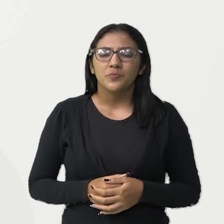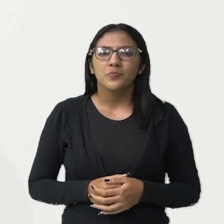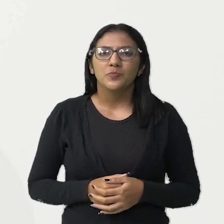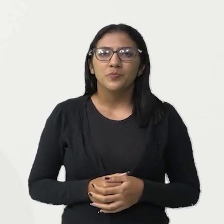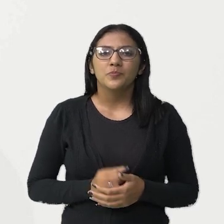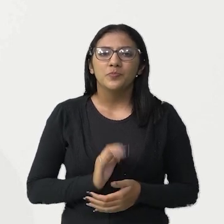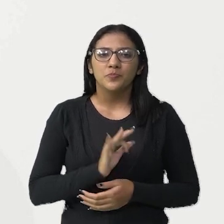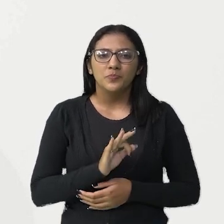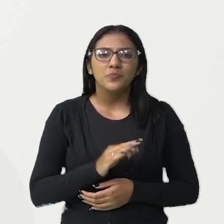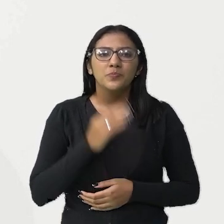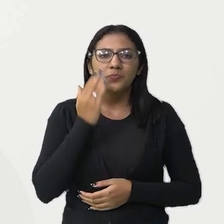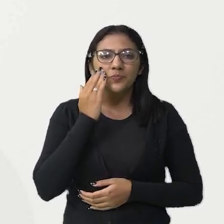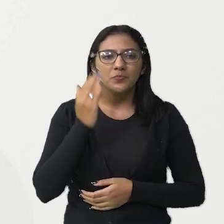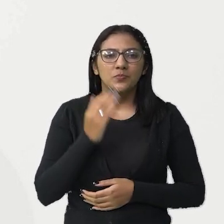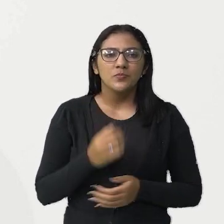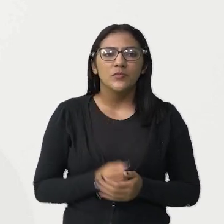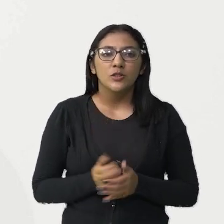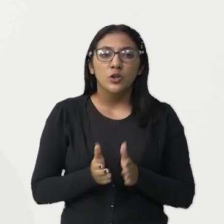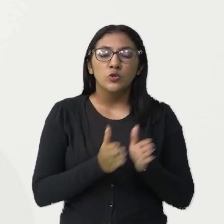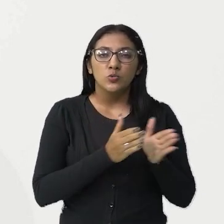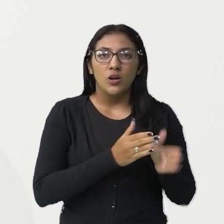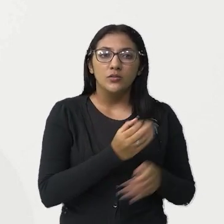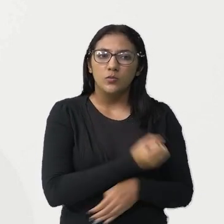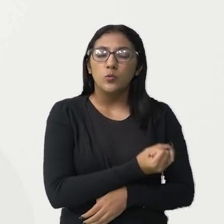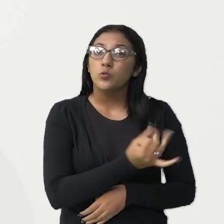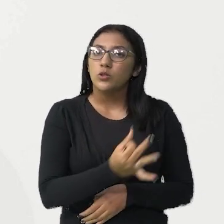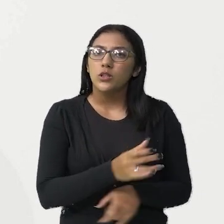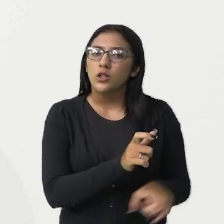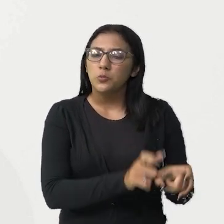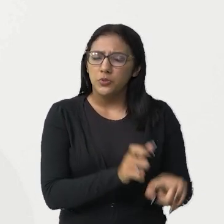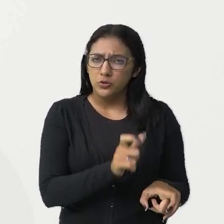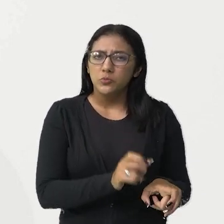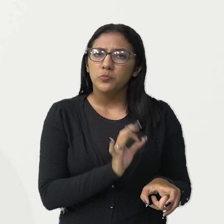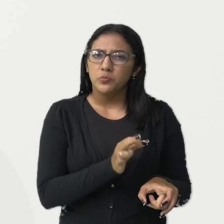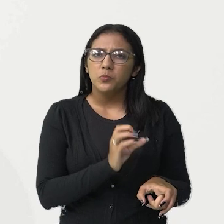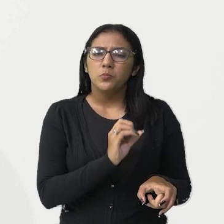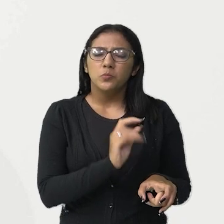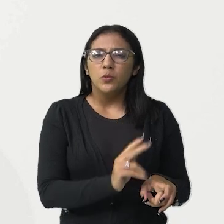tá? Vamos colocar aqui número de pessoas.